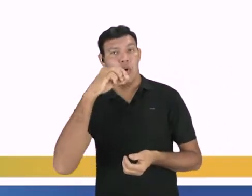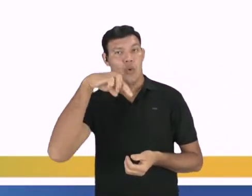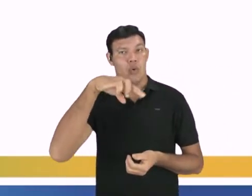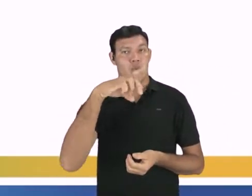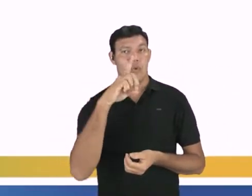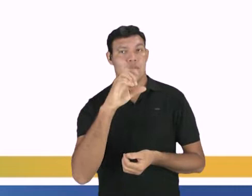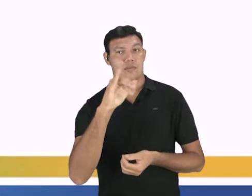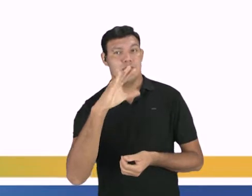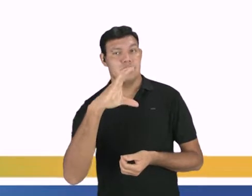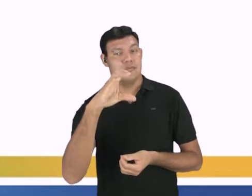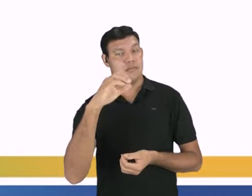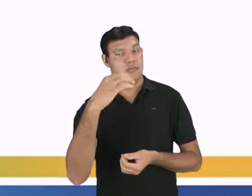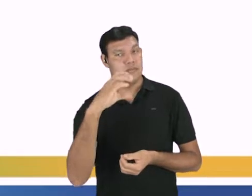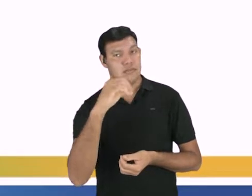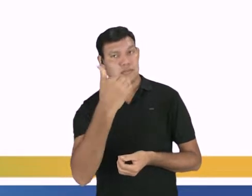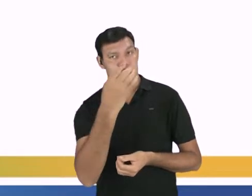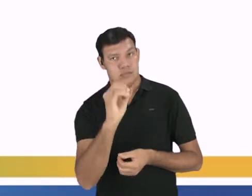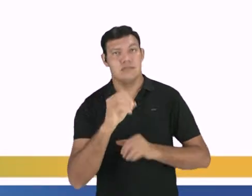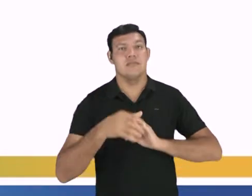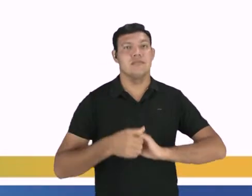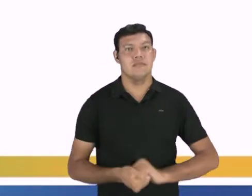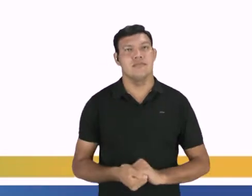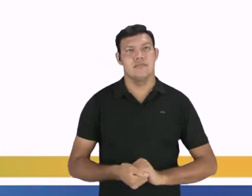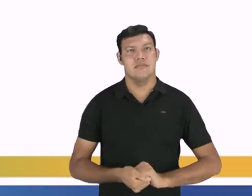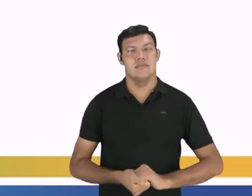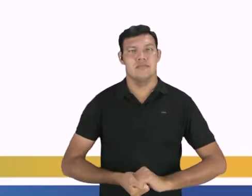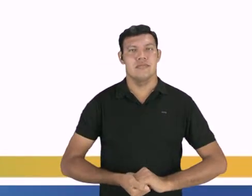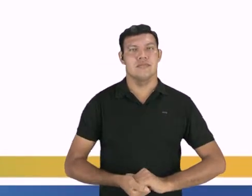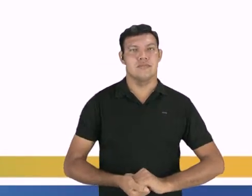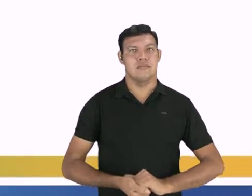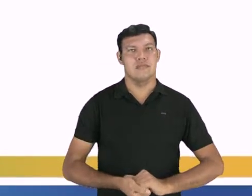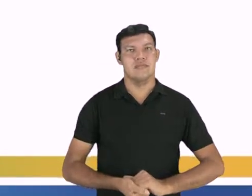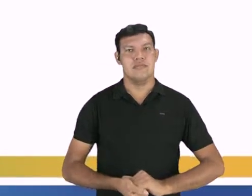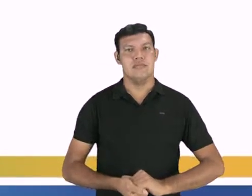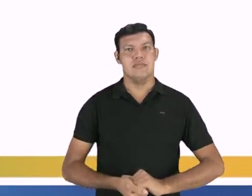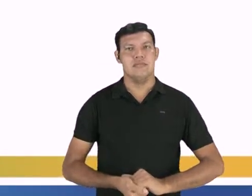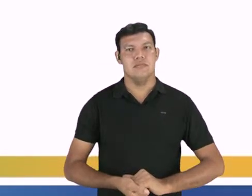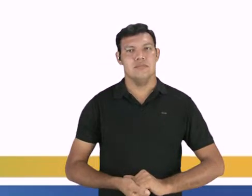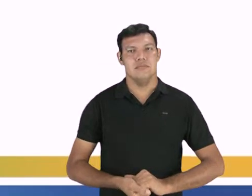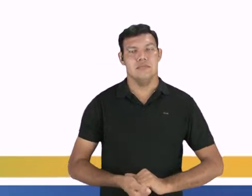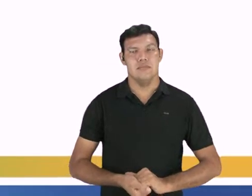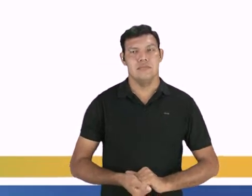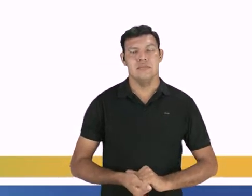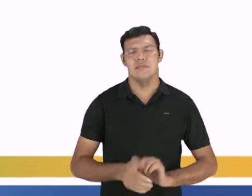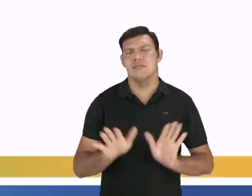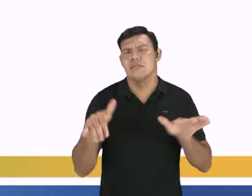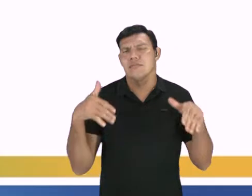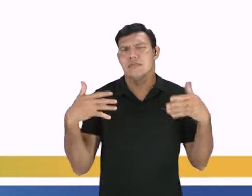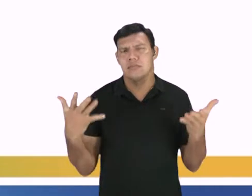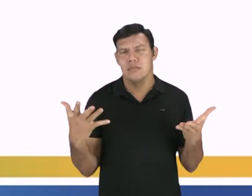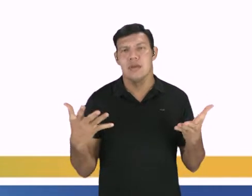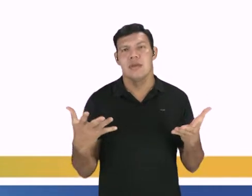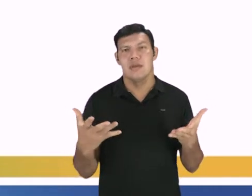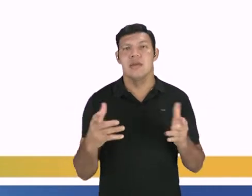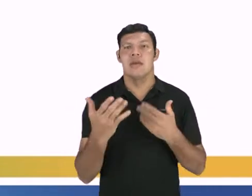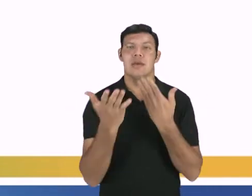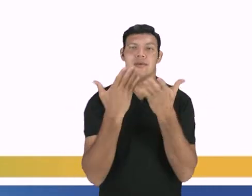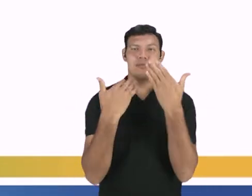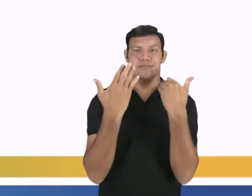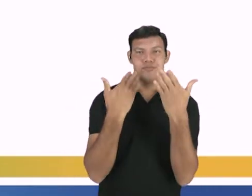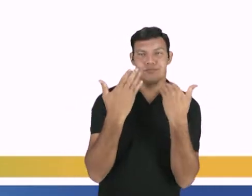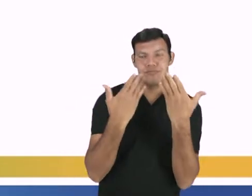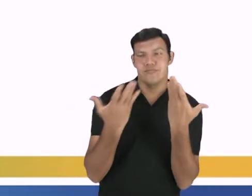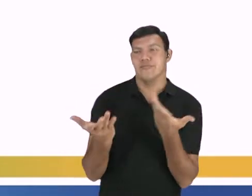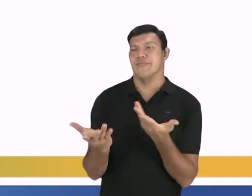já nos dá uma dica. Condicional tem a ver com condição. Ou seja, quando conversamos